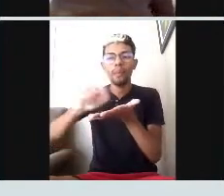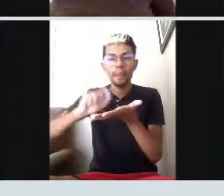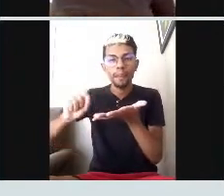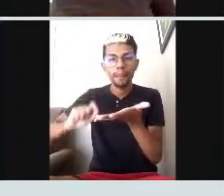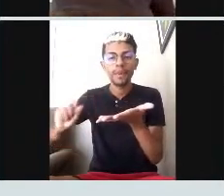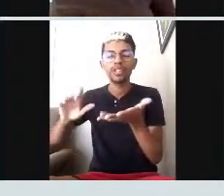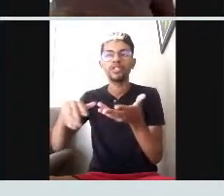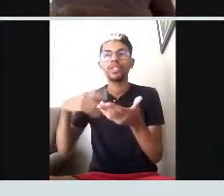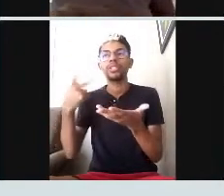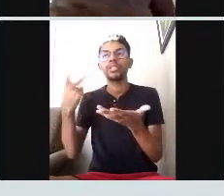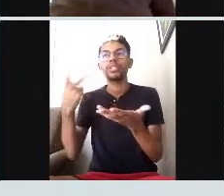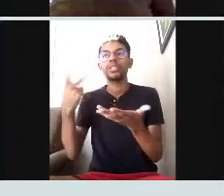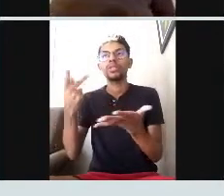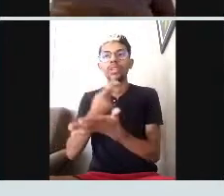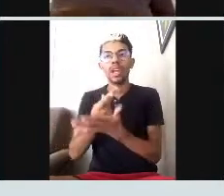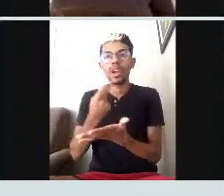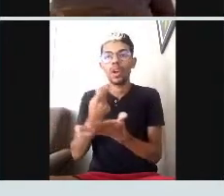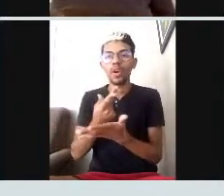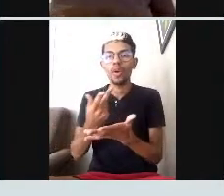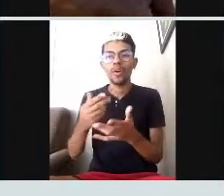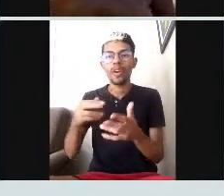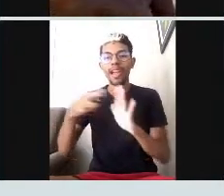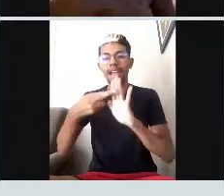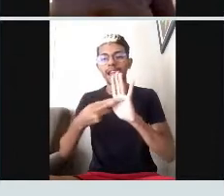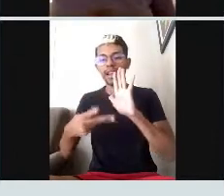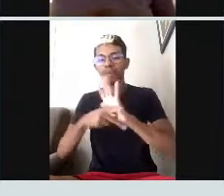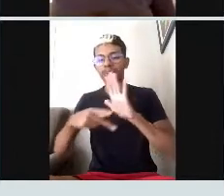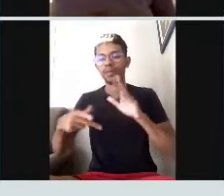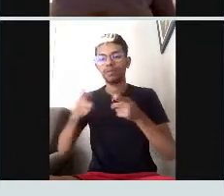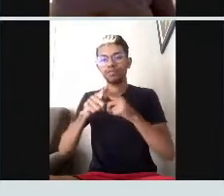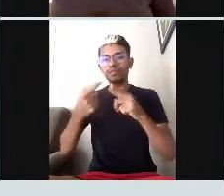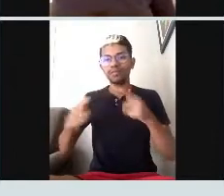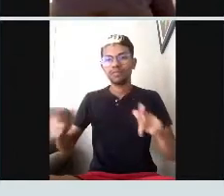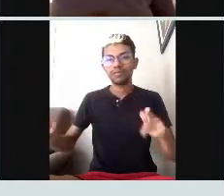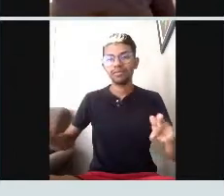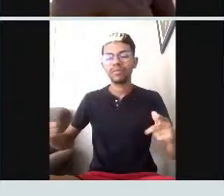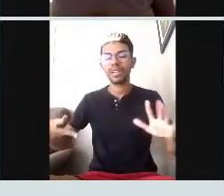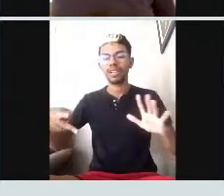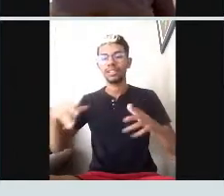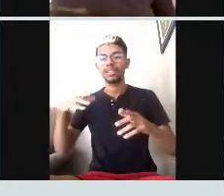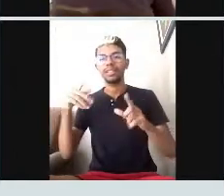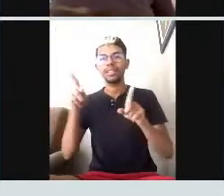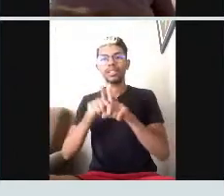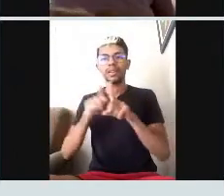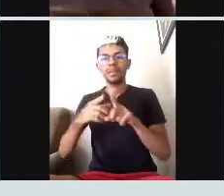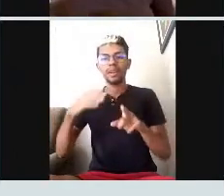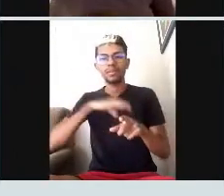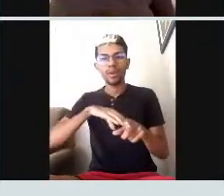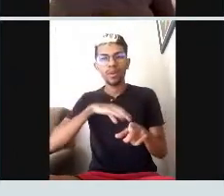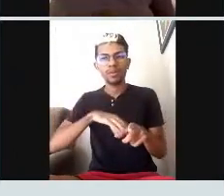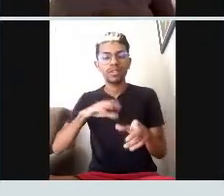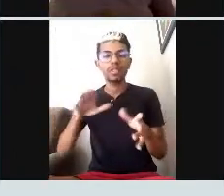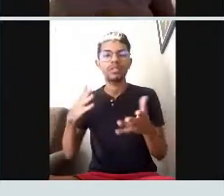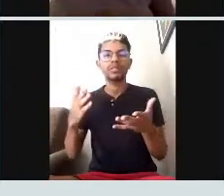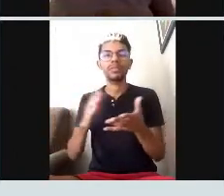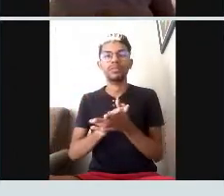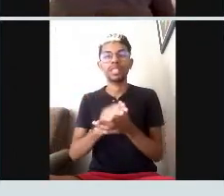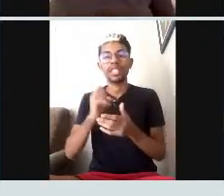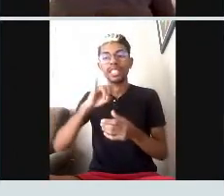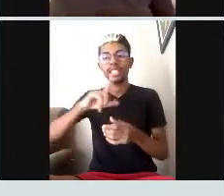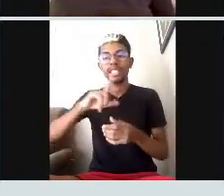errou o uso do hífen, regência, concordância, se teve um